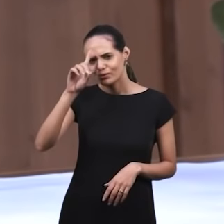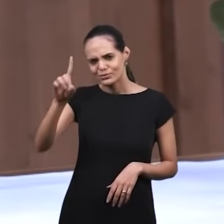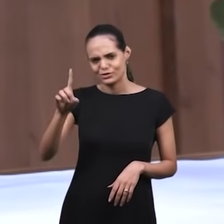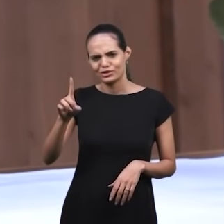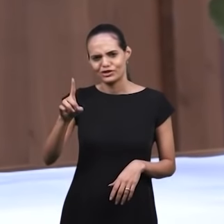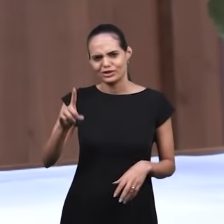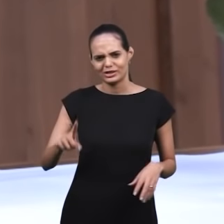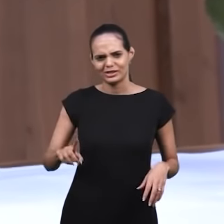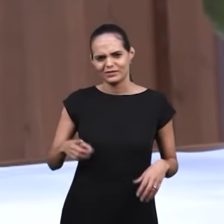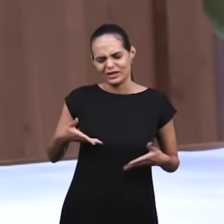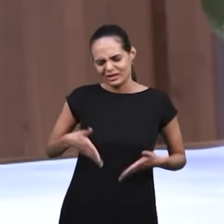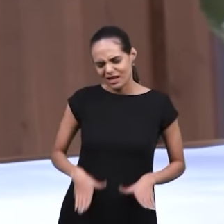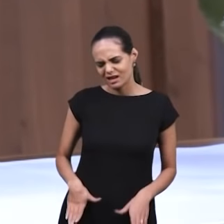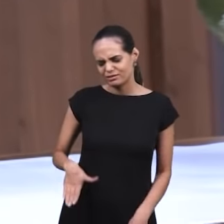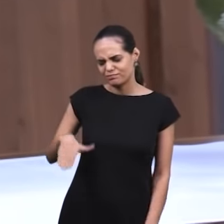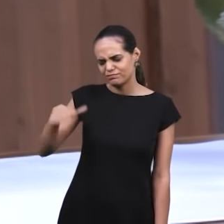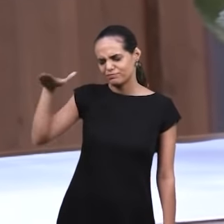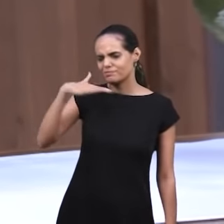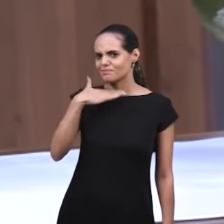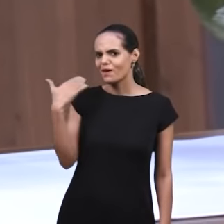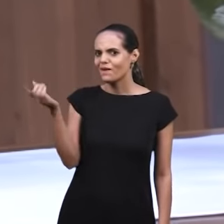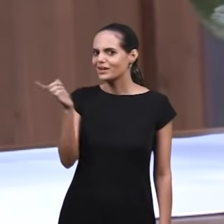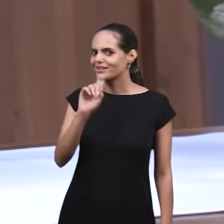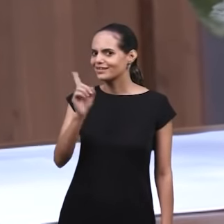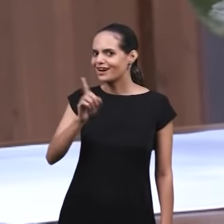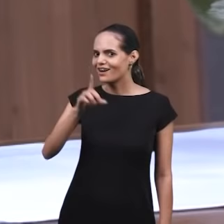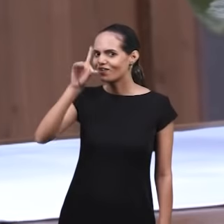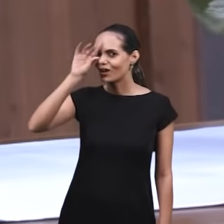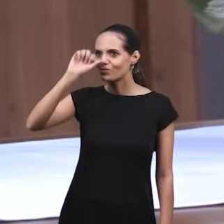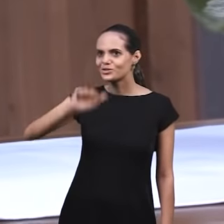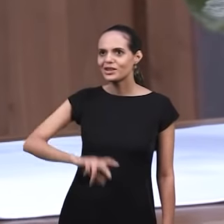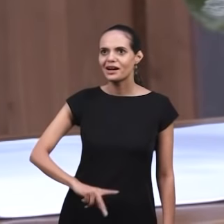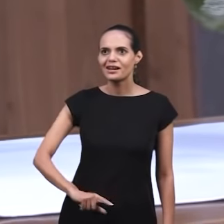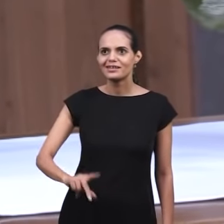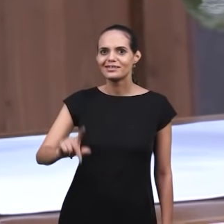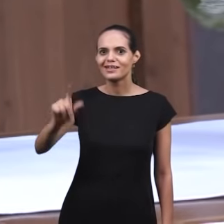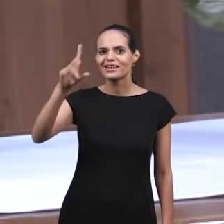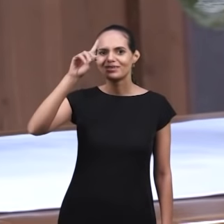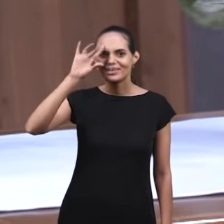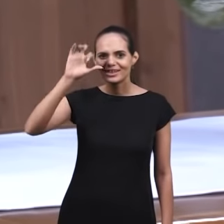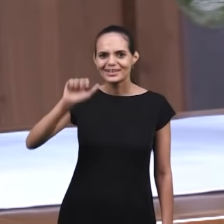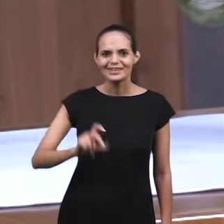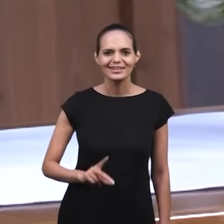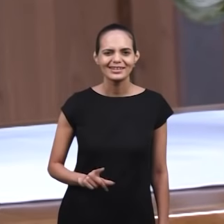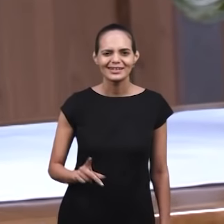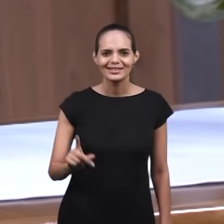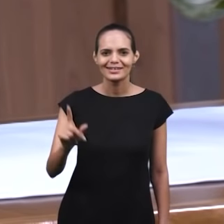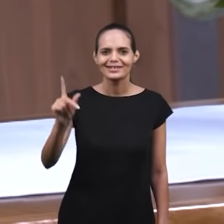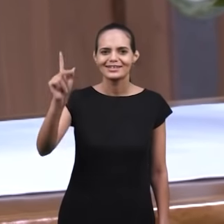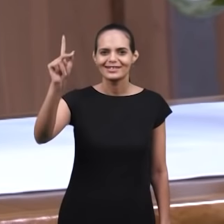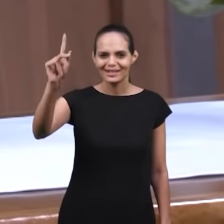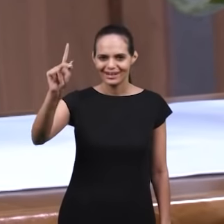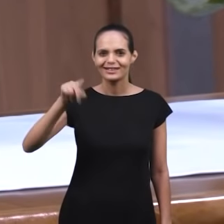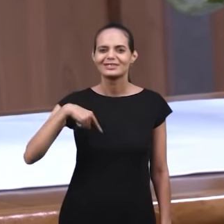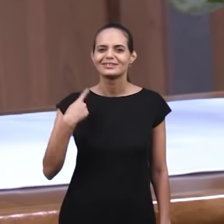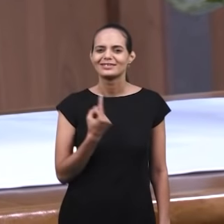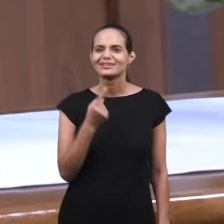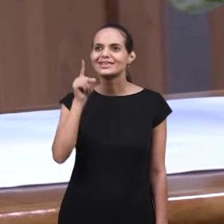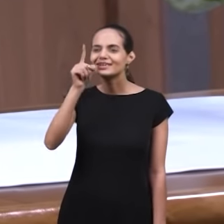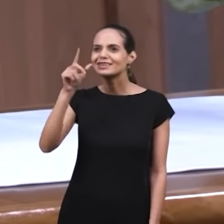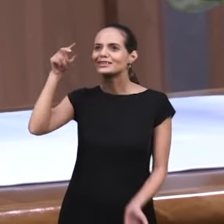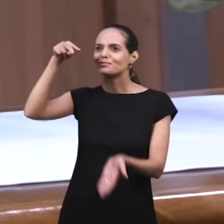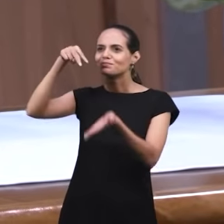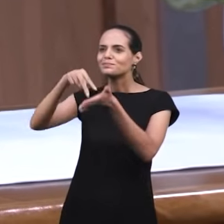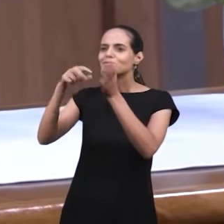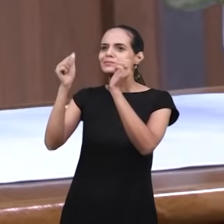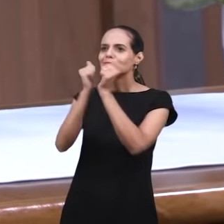existência aqui neste mundo, mas será um dia eterno. E nesse dia eterno, estaremos ali com